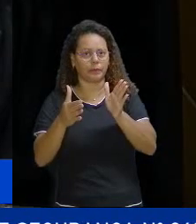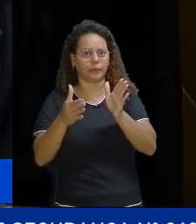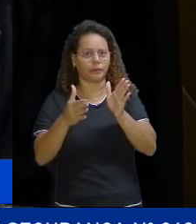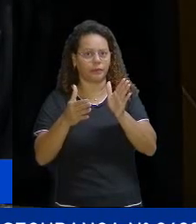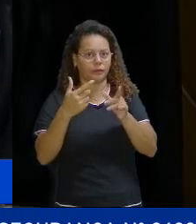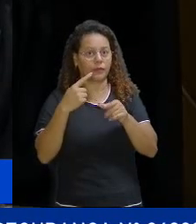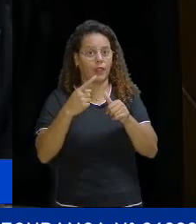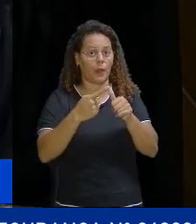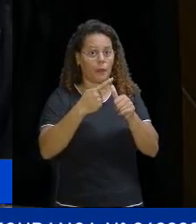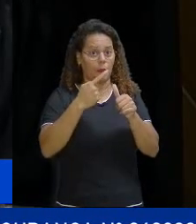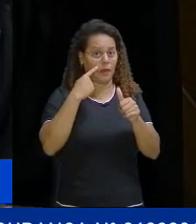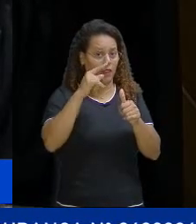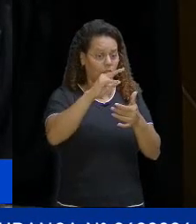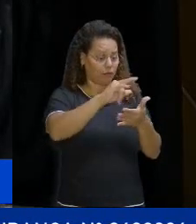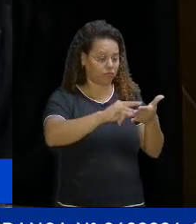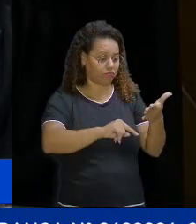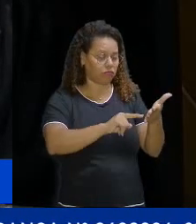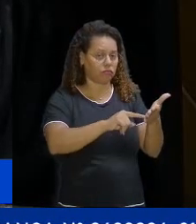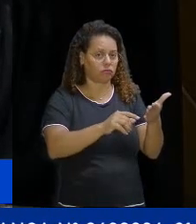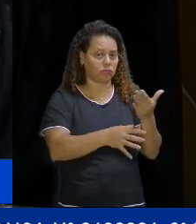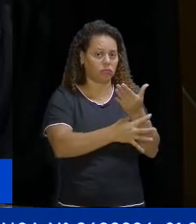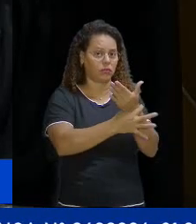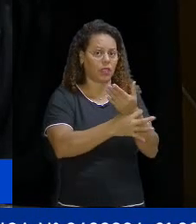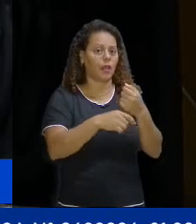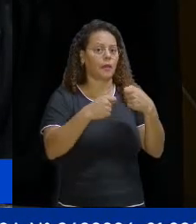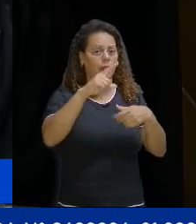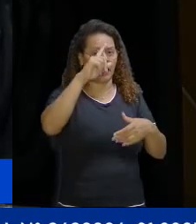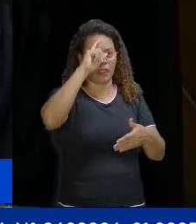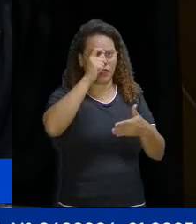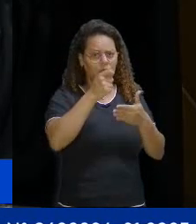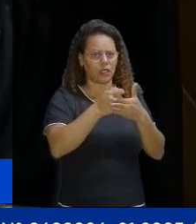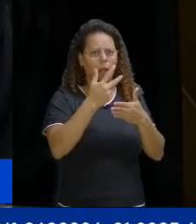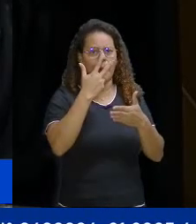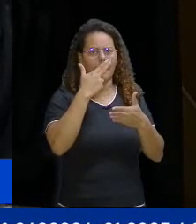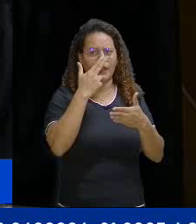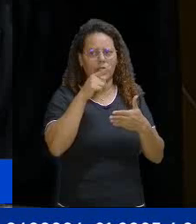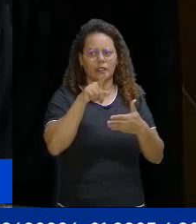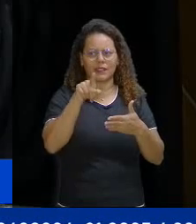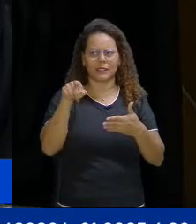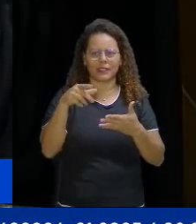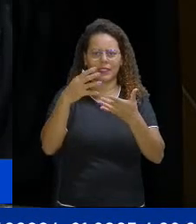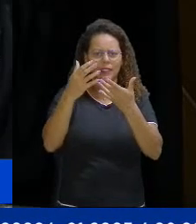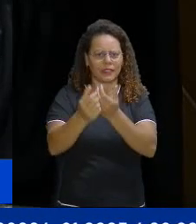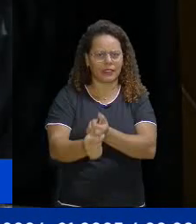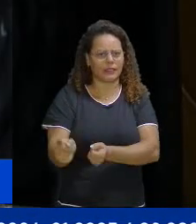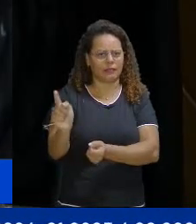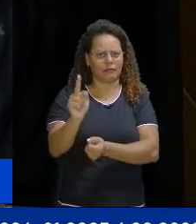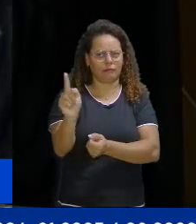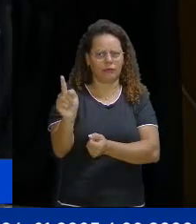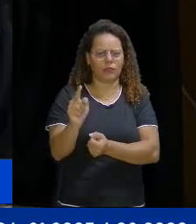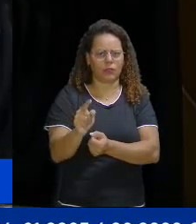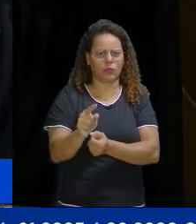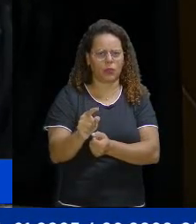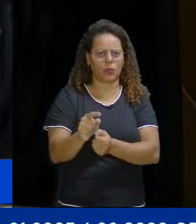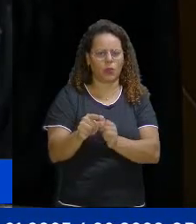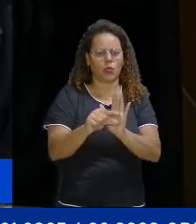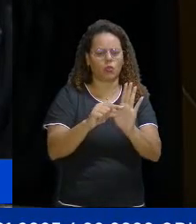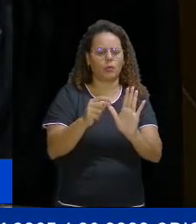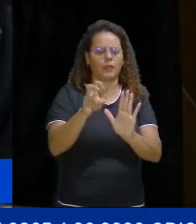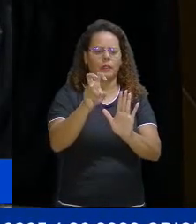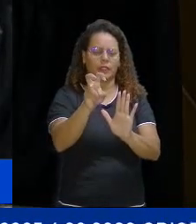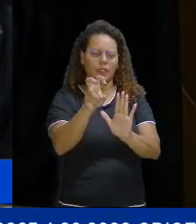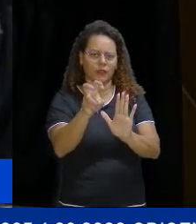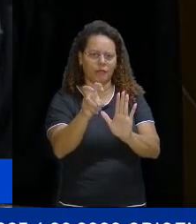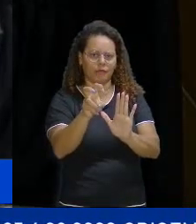do mandado de segurança, afirmando que a decisão recorrida negou vigência aos parágrafos 4º, 5º e 5º, do